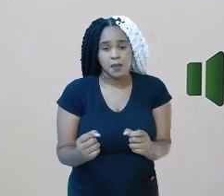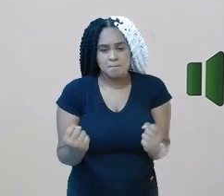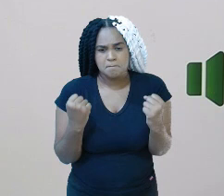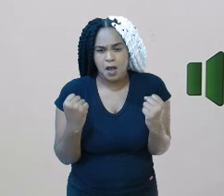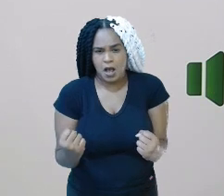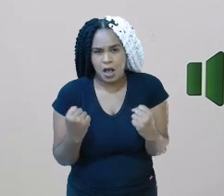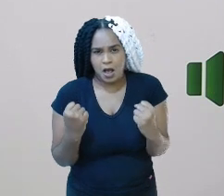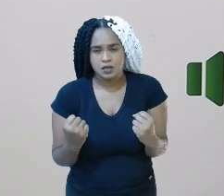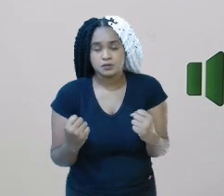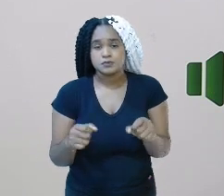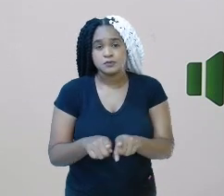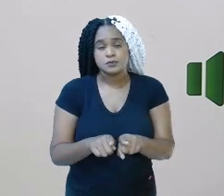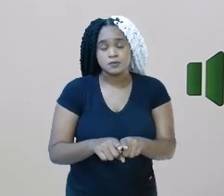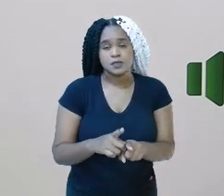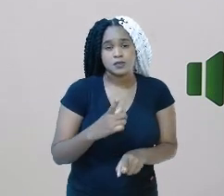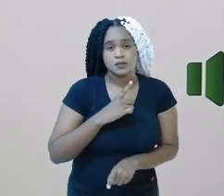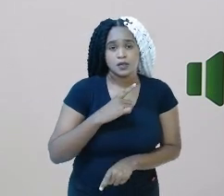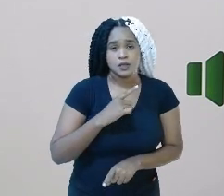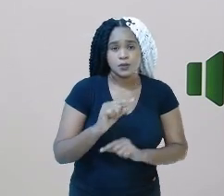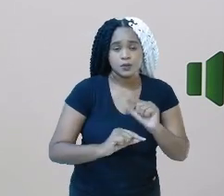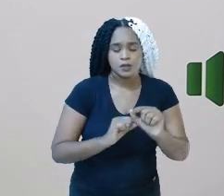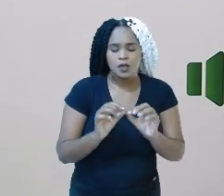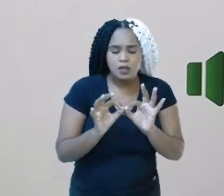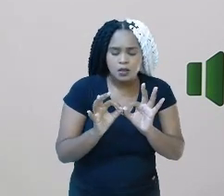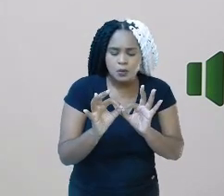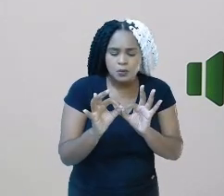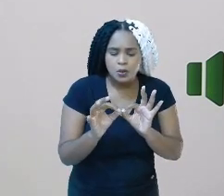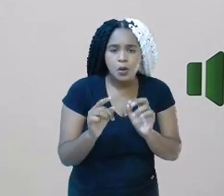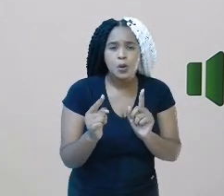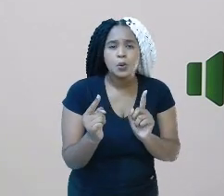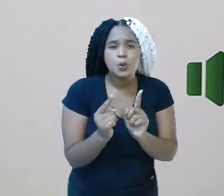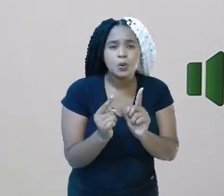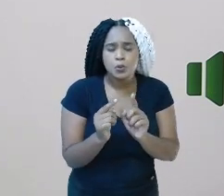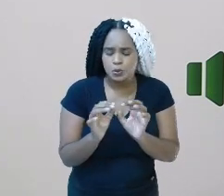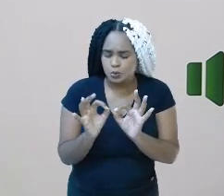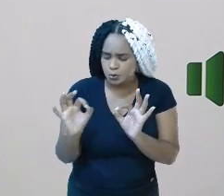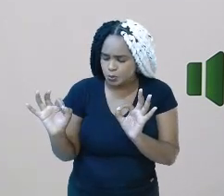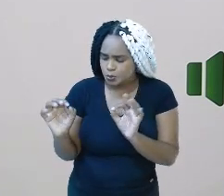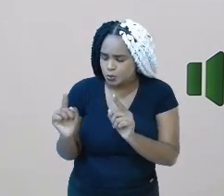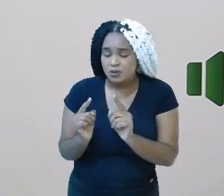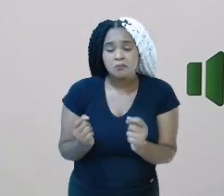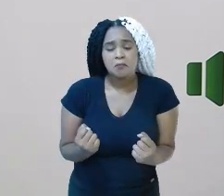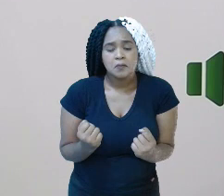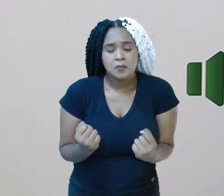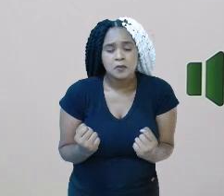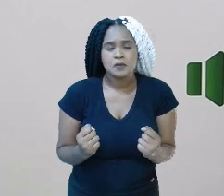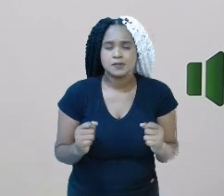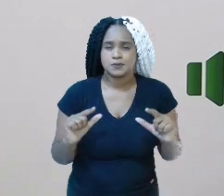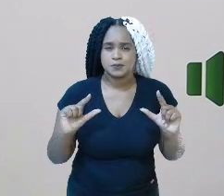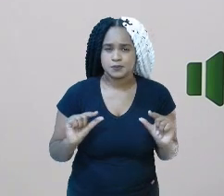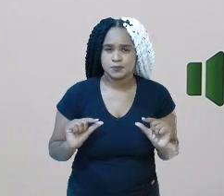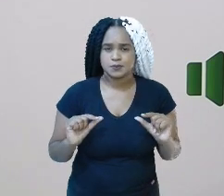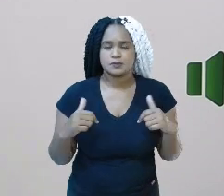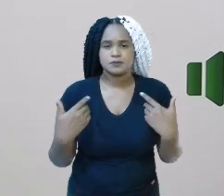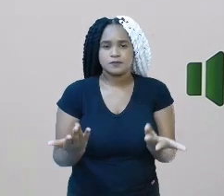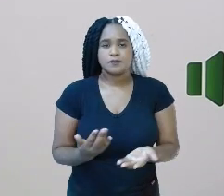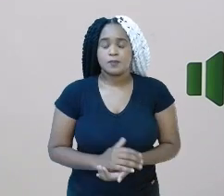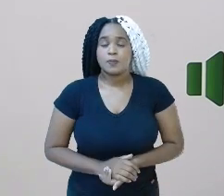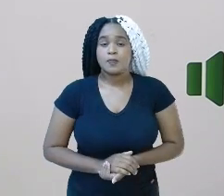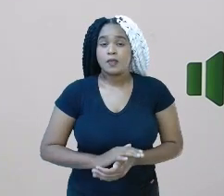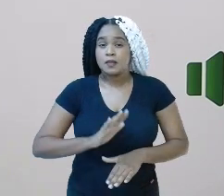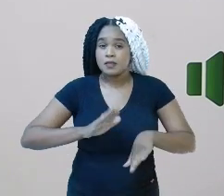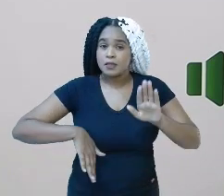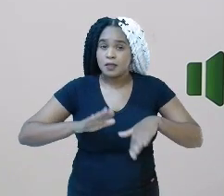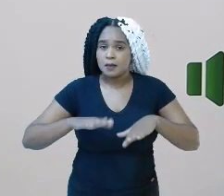de medida são utilizadas por pequenas distâncias e pequenas quantidades de massa. Dependendo do que eu vou querer